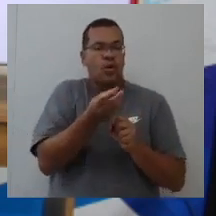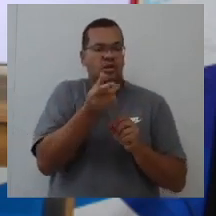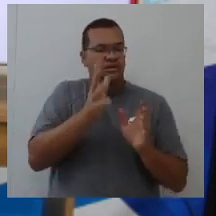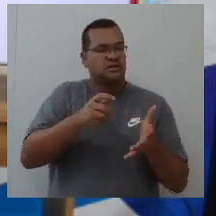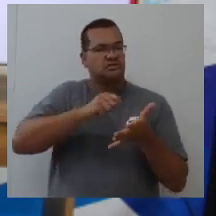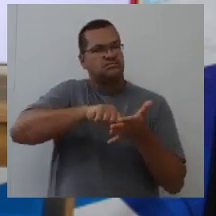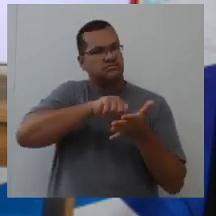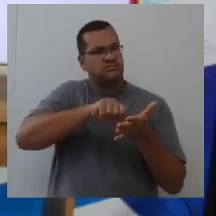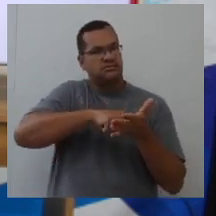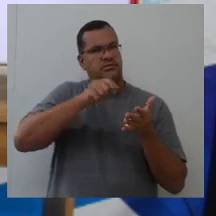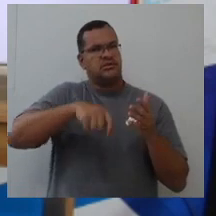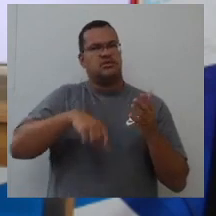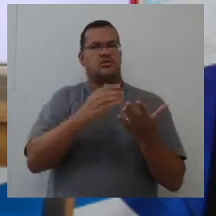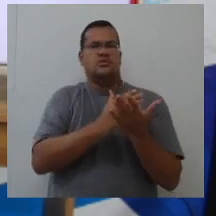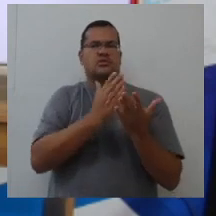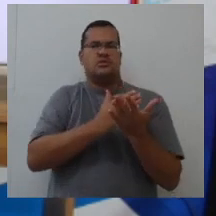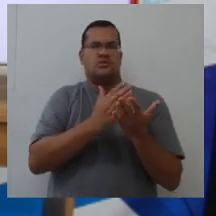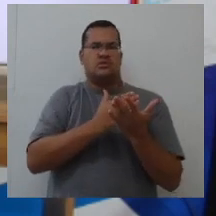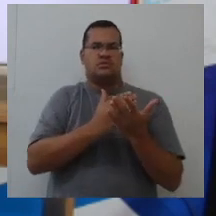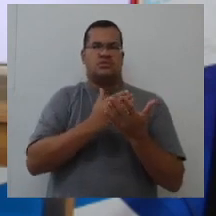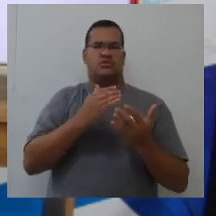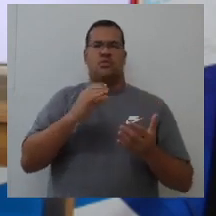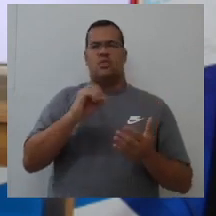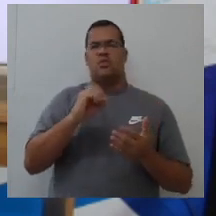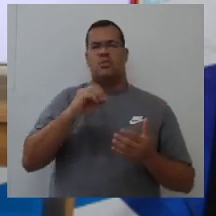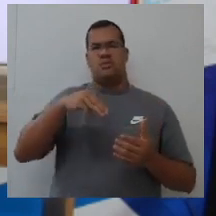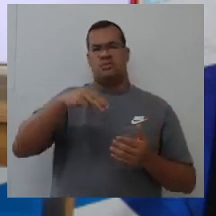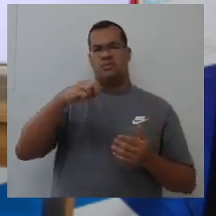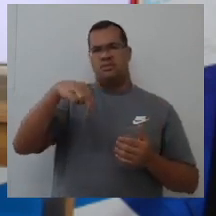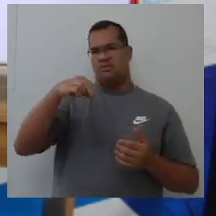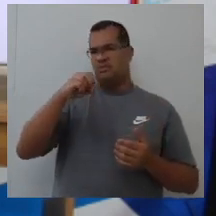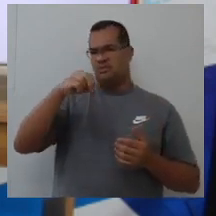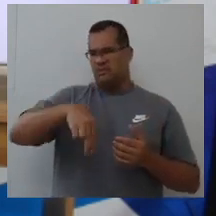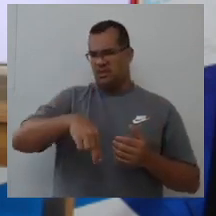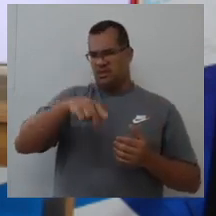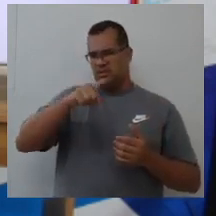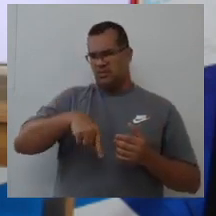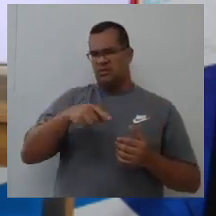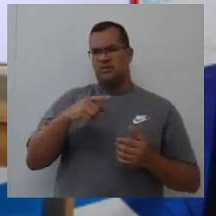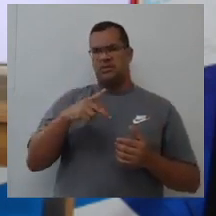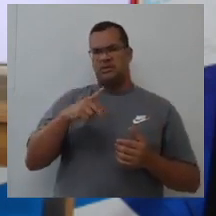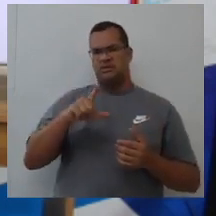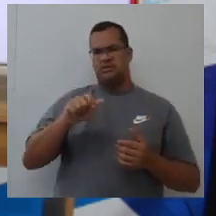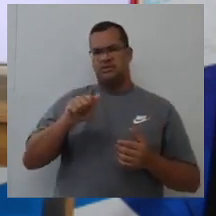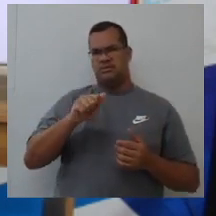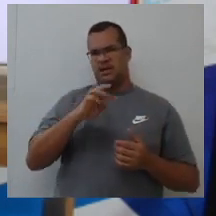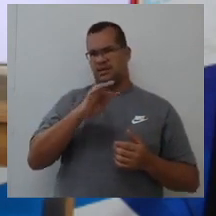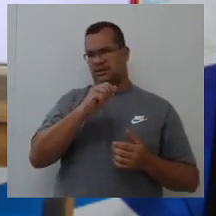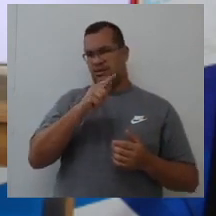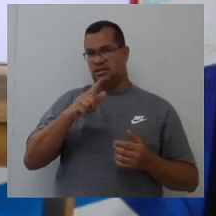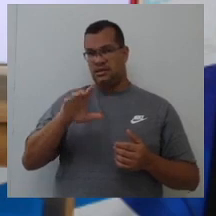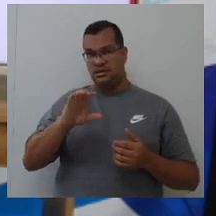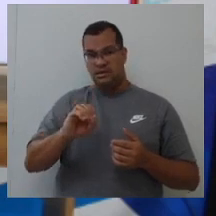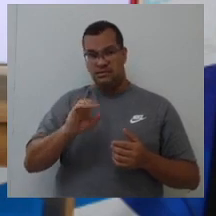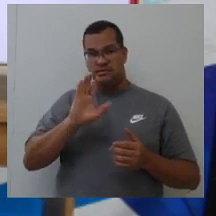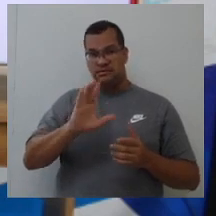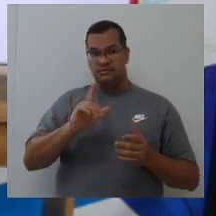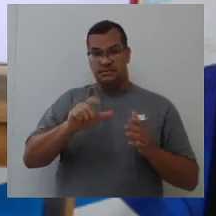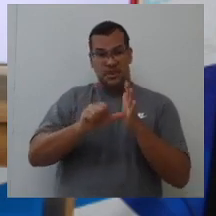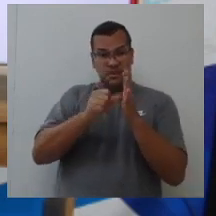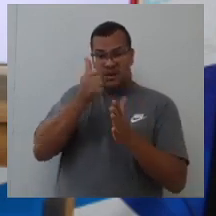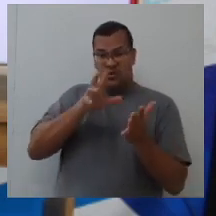dizendo, no livro O Mênon, de Platão. Nesse livro, Meno de Platão, o primeiro